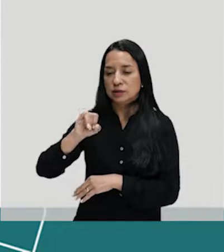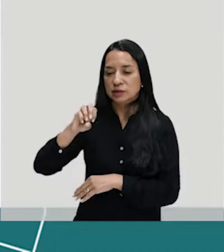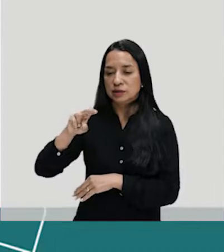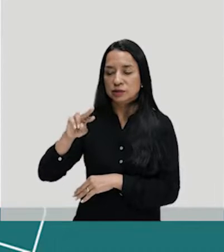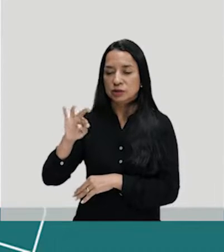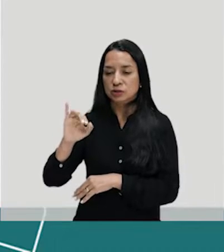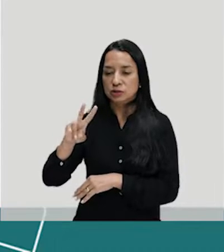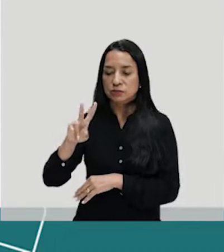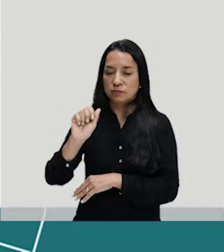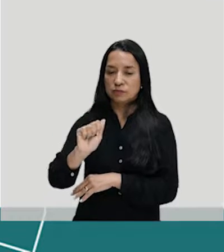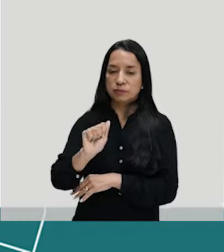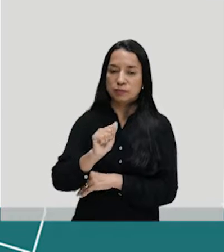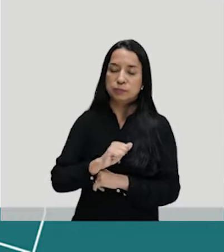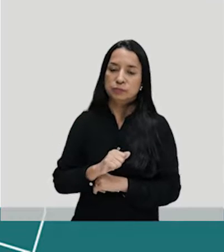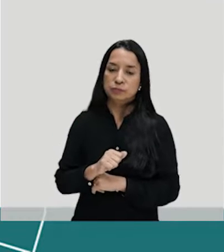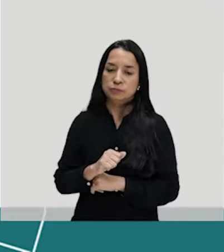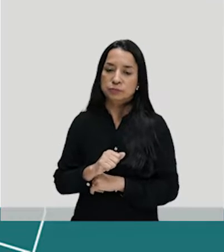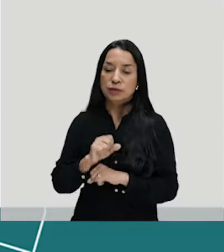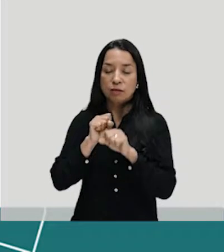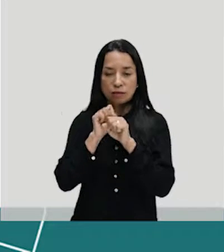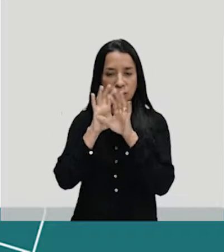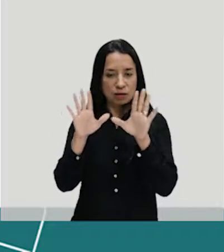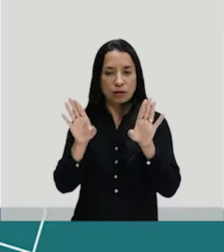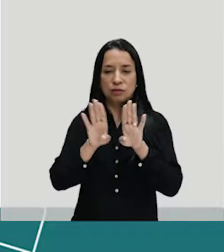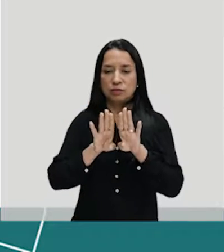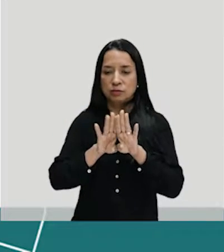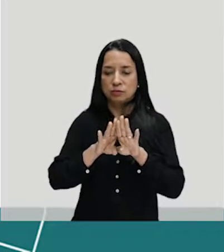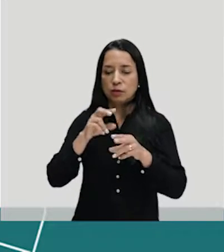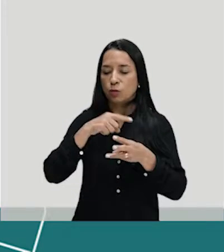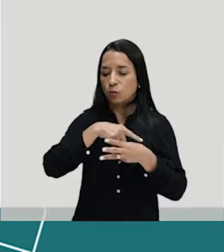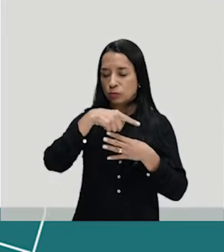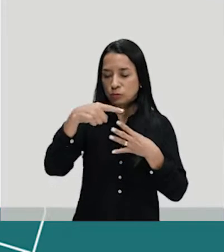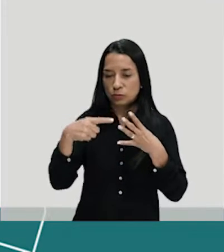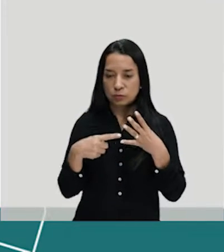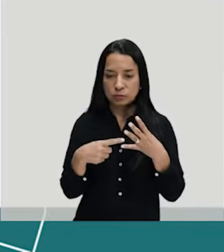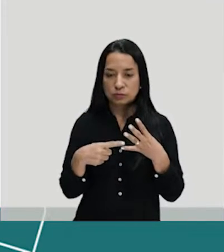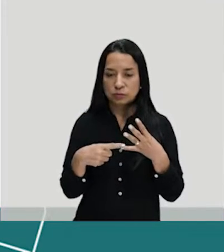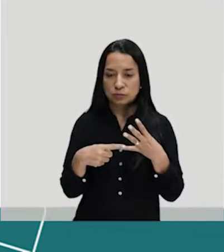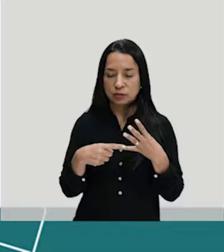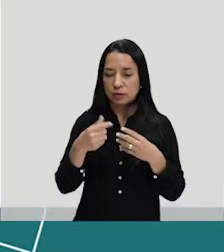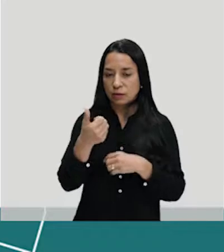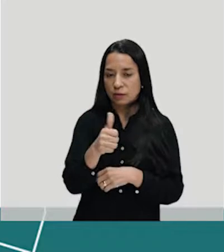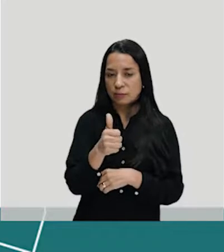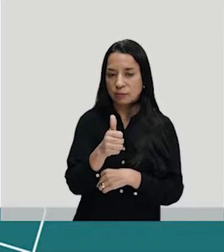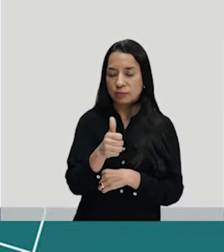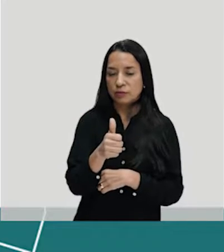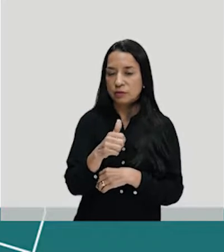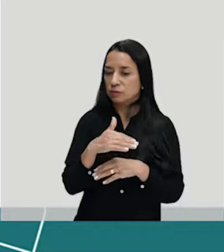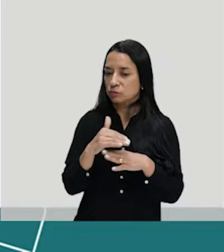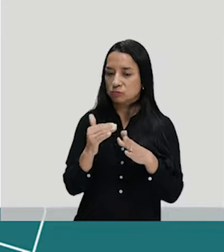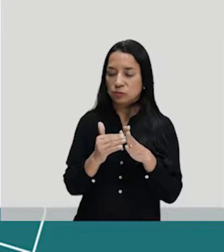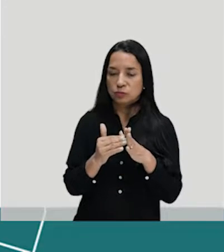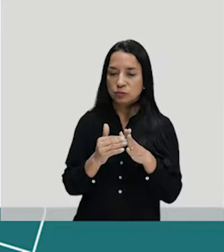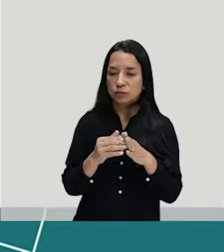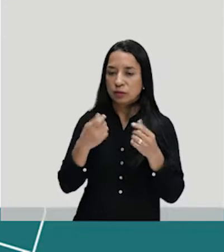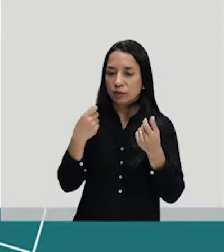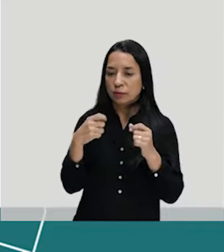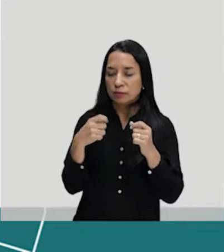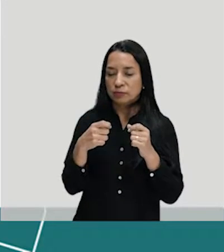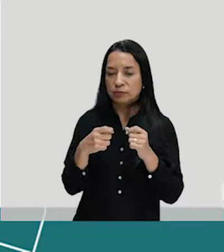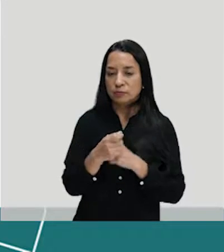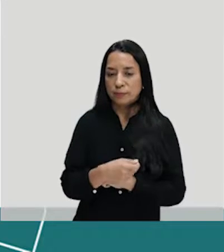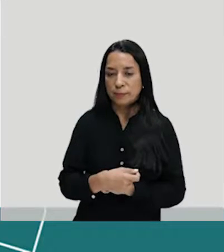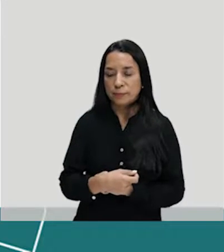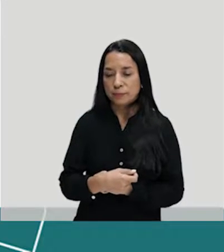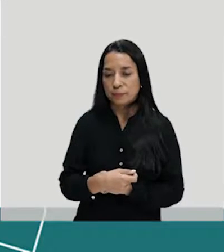tá e obviamente né dados essas quatro propriedades a primeira todas elas né precisam